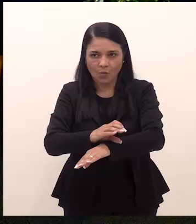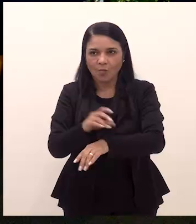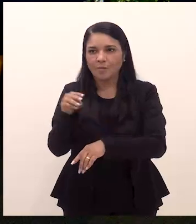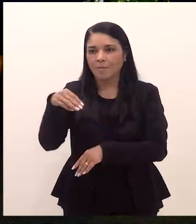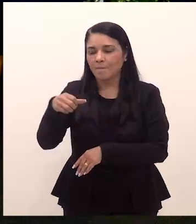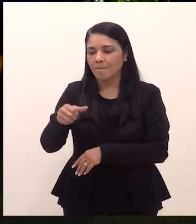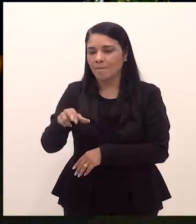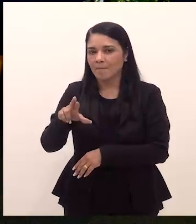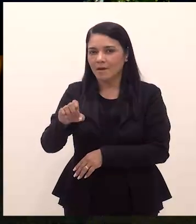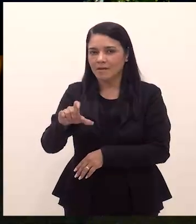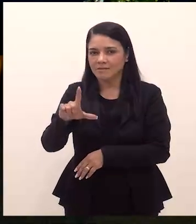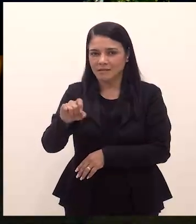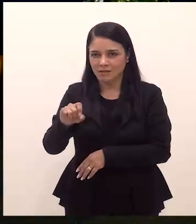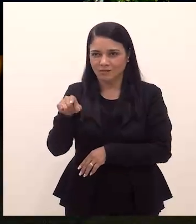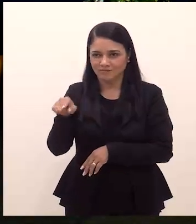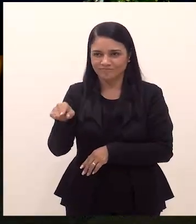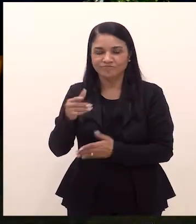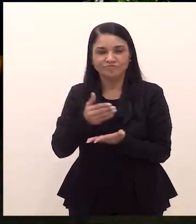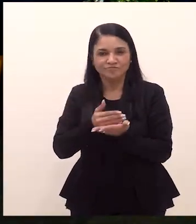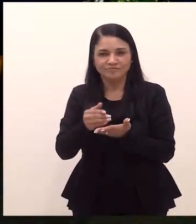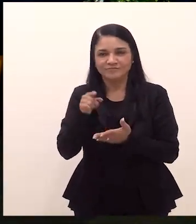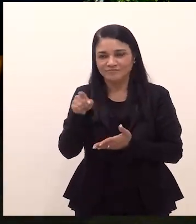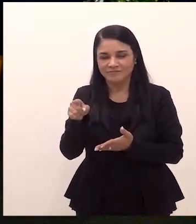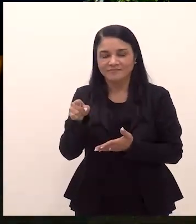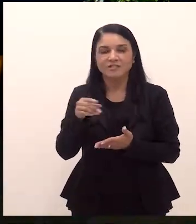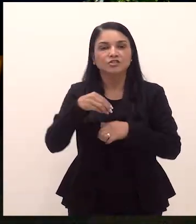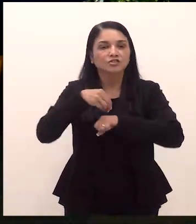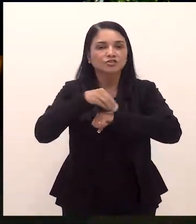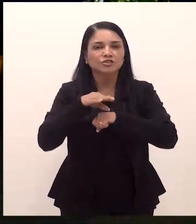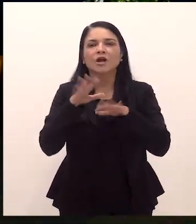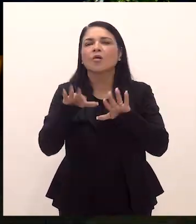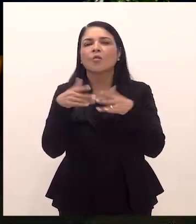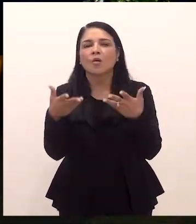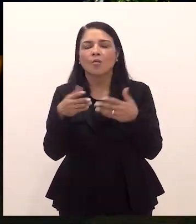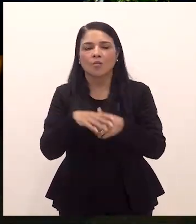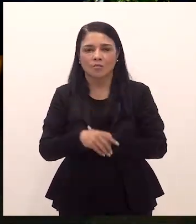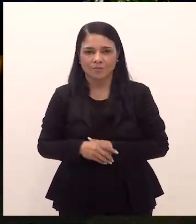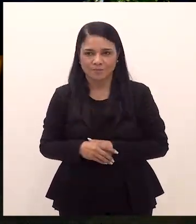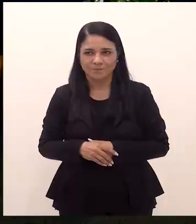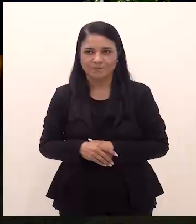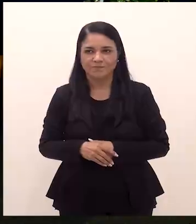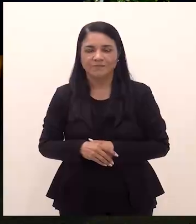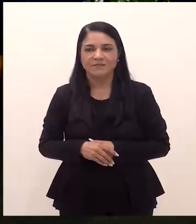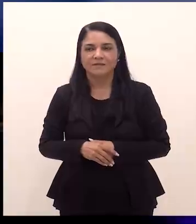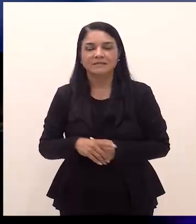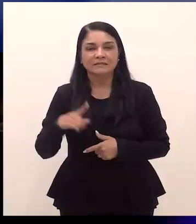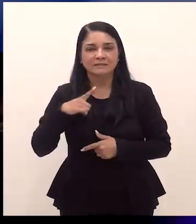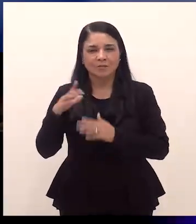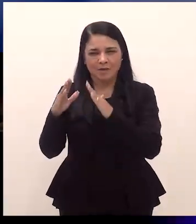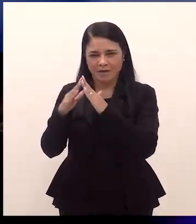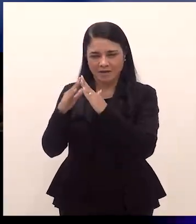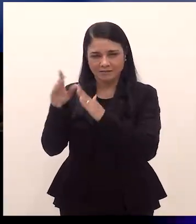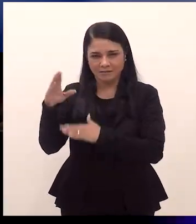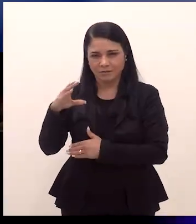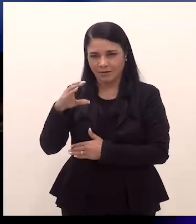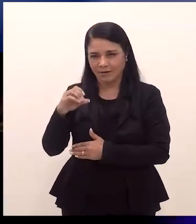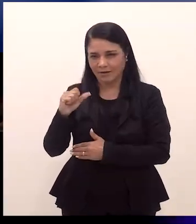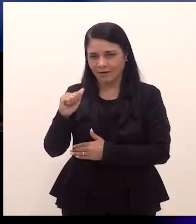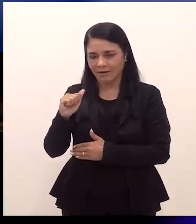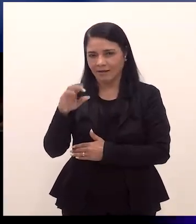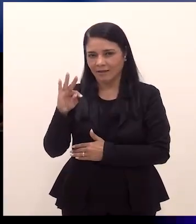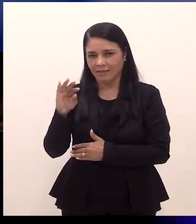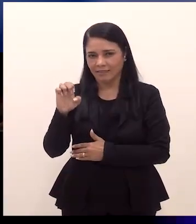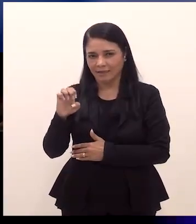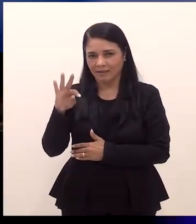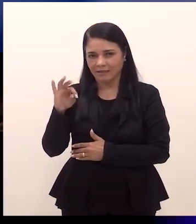cultural. Marcelo, eu comecei com ele no momento literário com você. Qual é a sua dica? Que dica você deixa pra gente? Olha, tem uma casa ali no